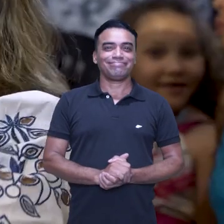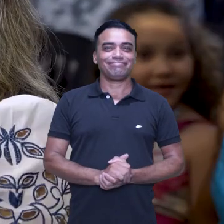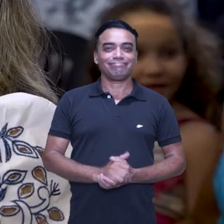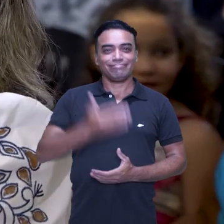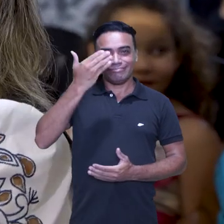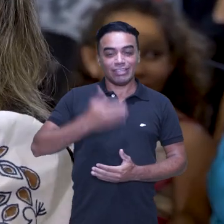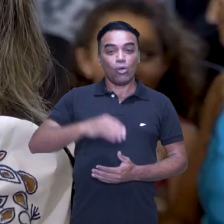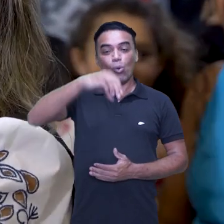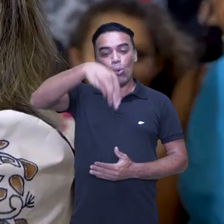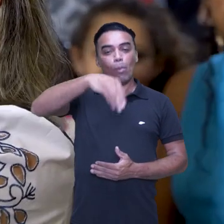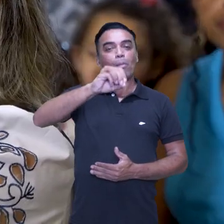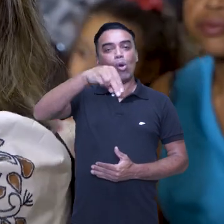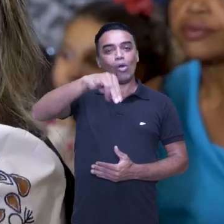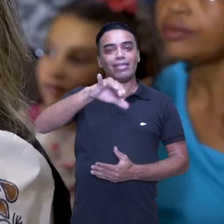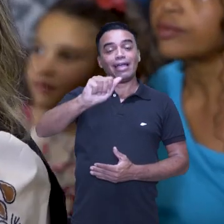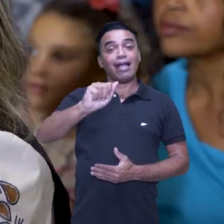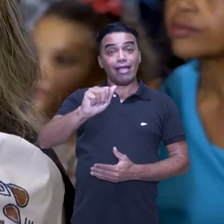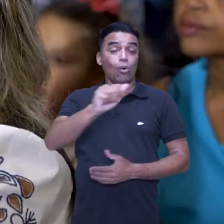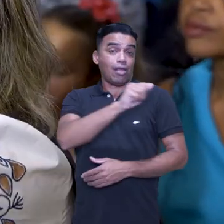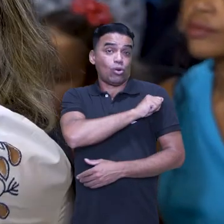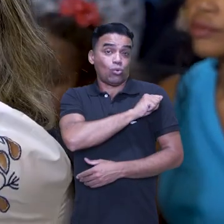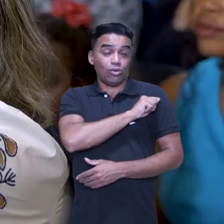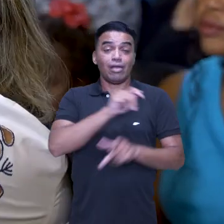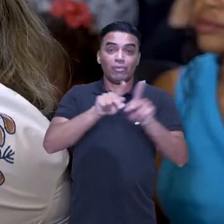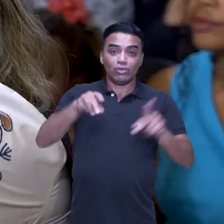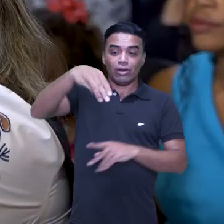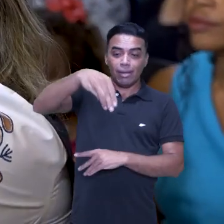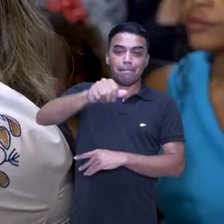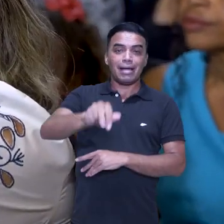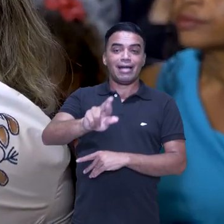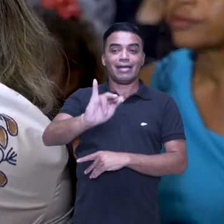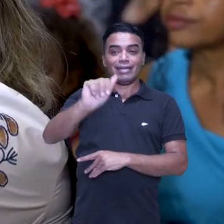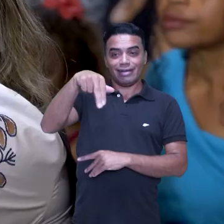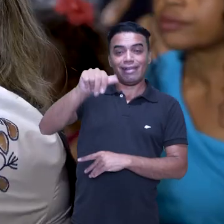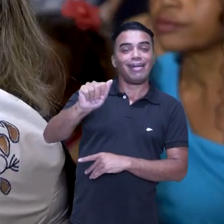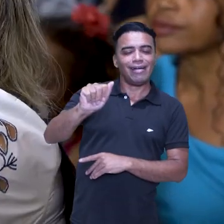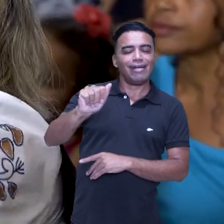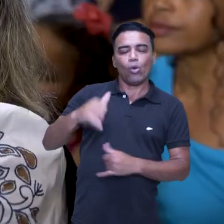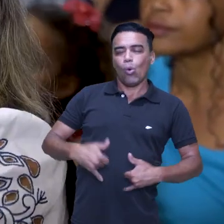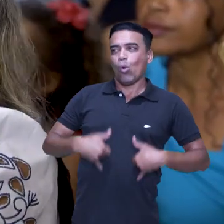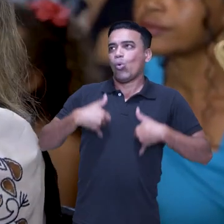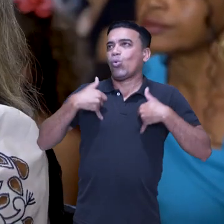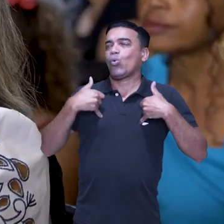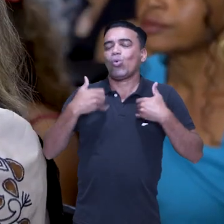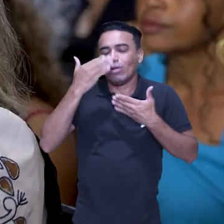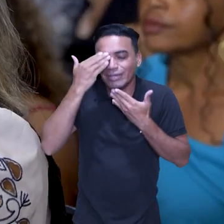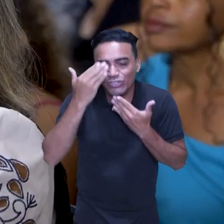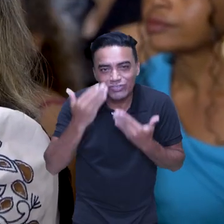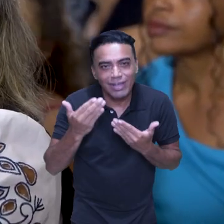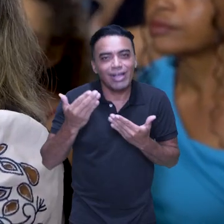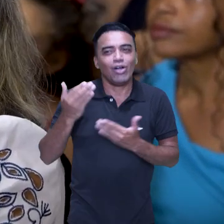Eu sou Mônica, sou aluna da professora Mariana, tenho muito orgulho, muita gratidão, né, nessa história de